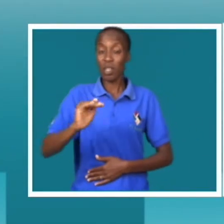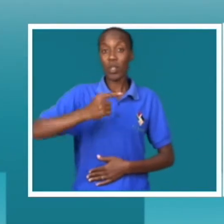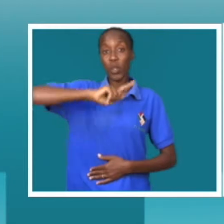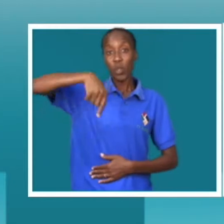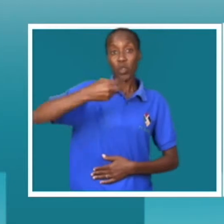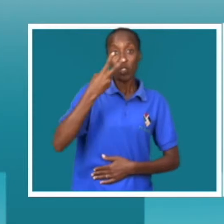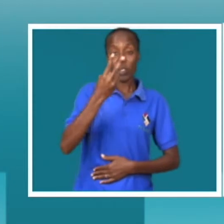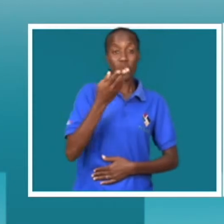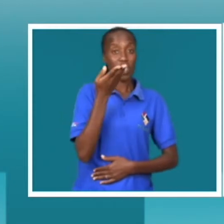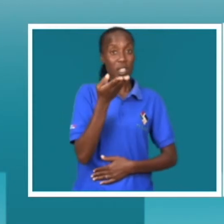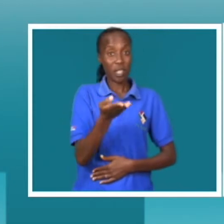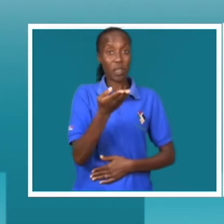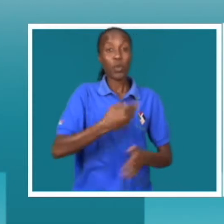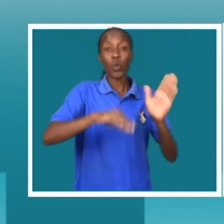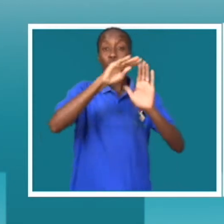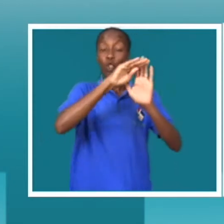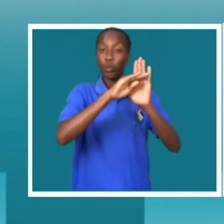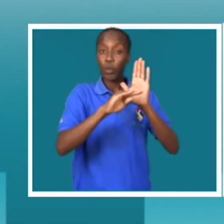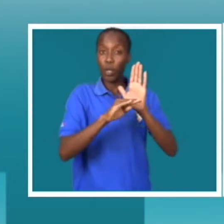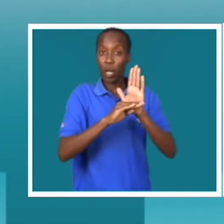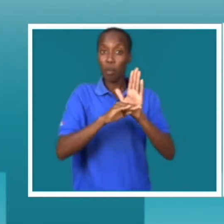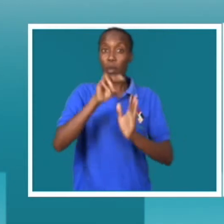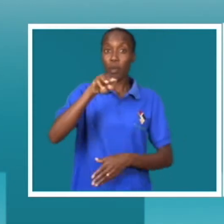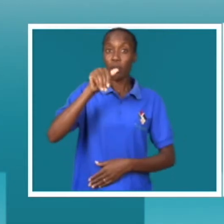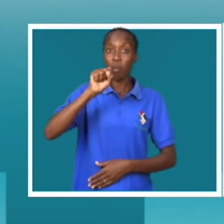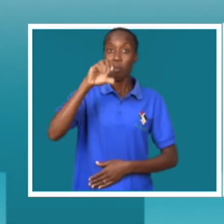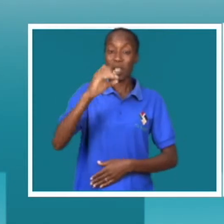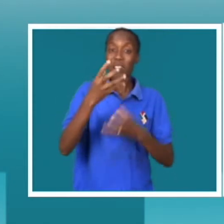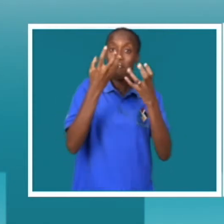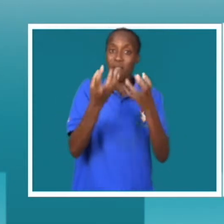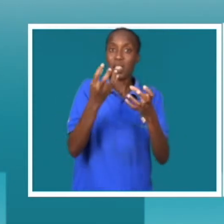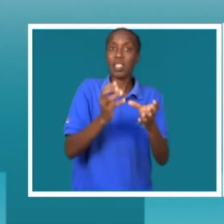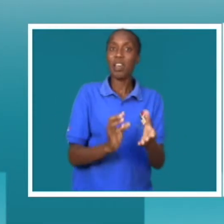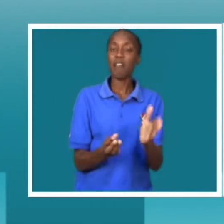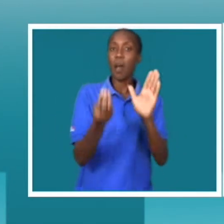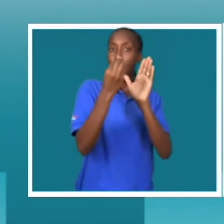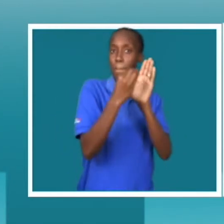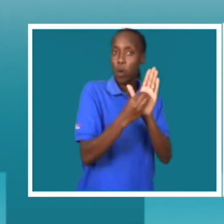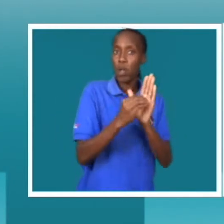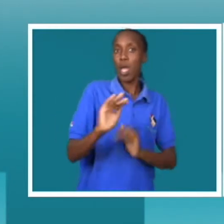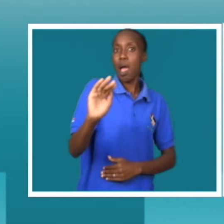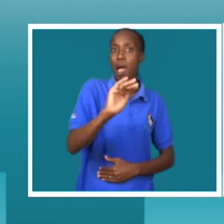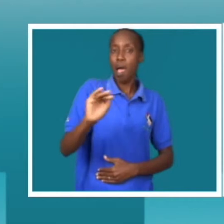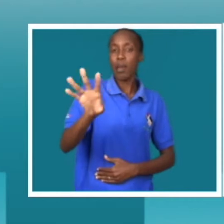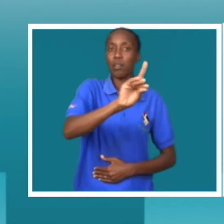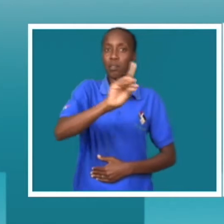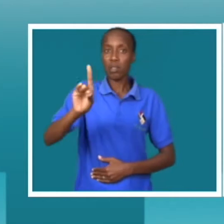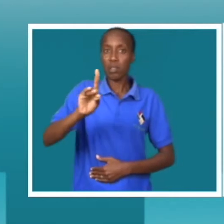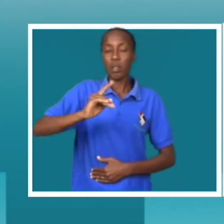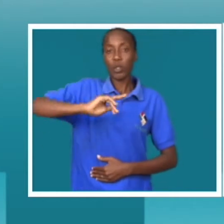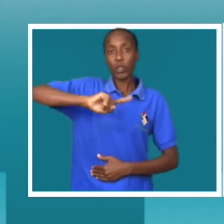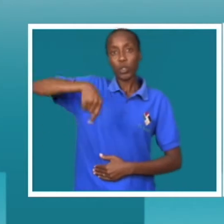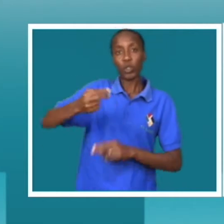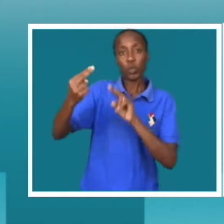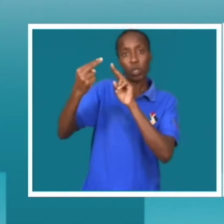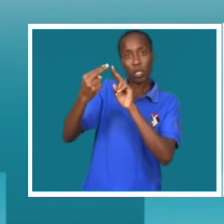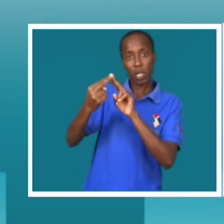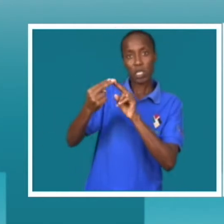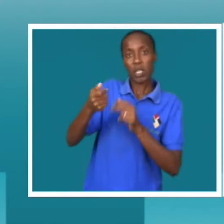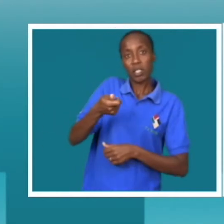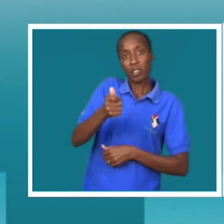dentro dos programas do MASC, nós não estávamos a cobrir a área de deficiência. E depois, contactamos e fomos